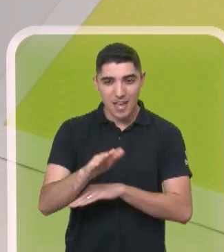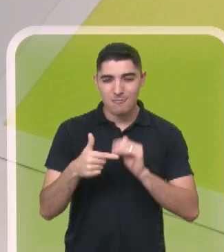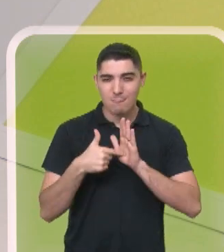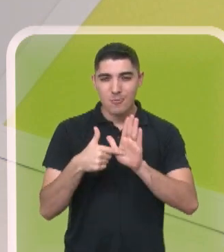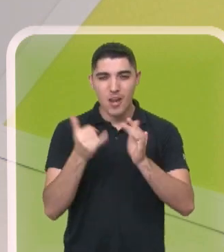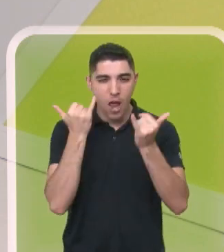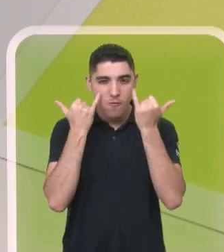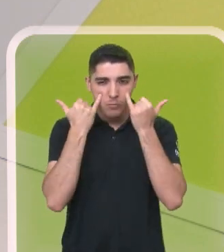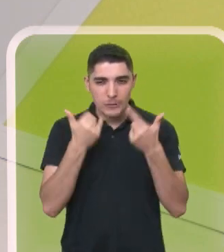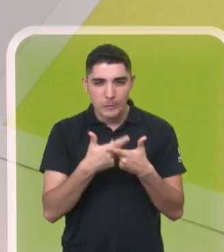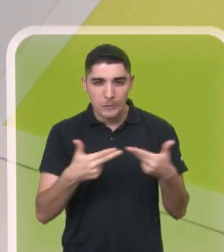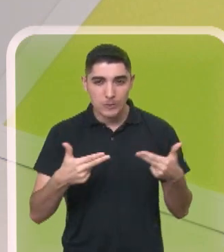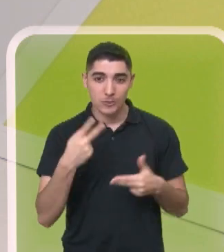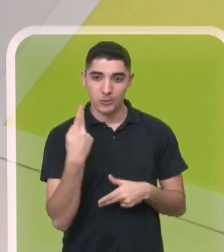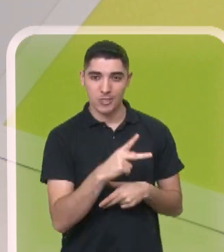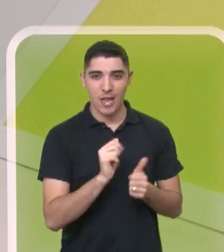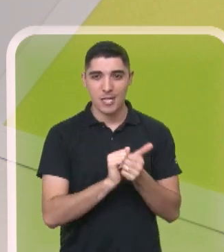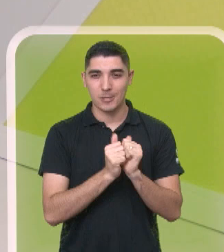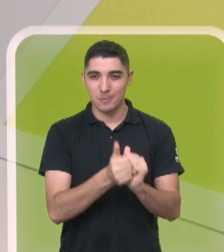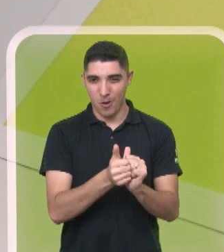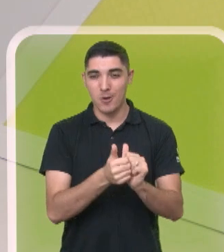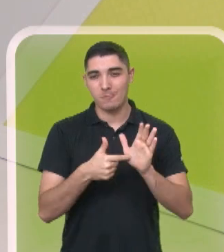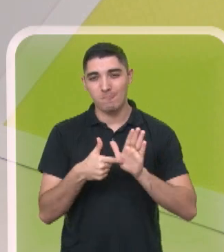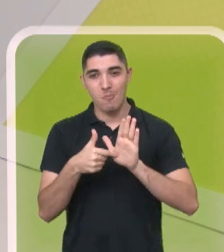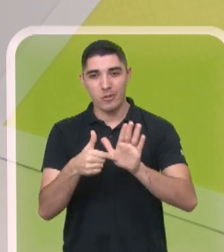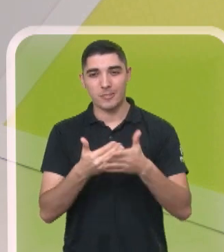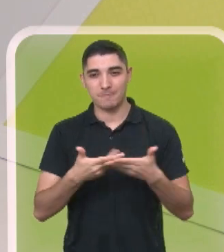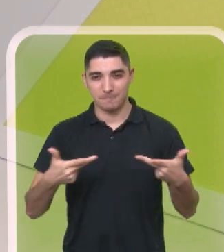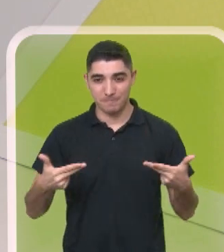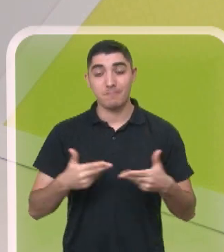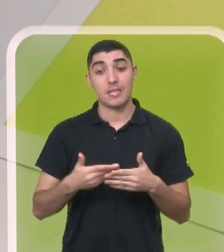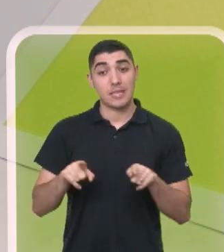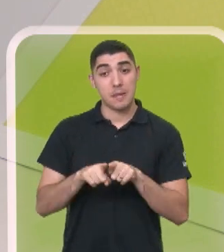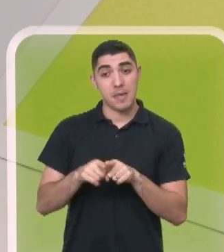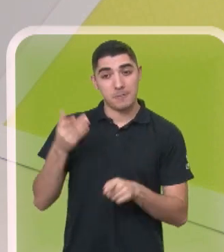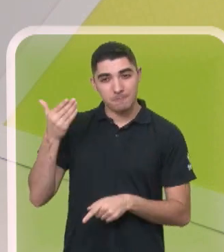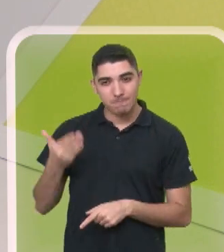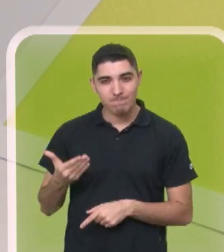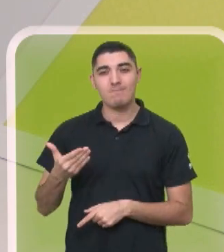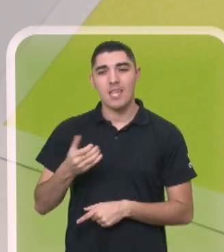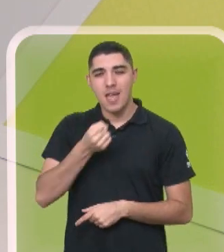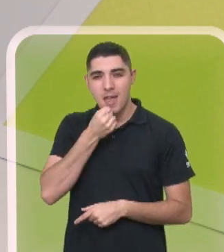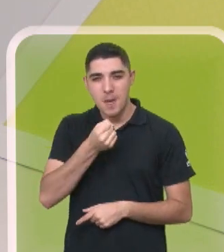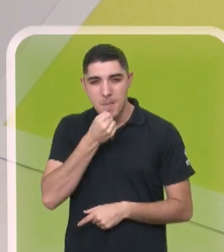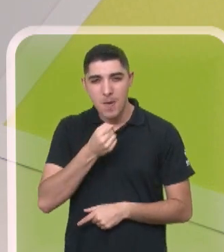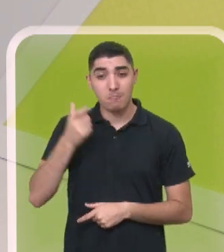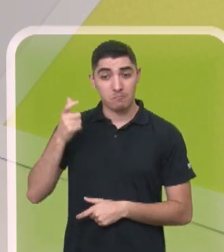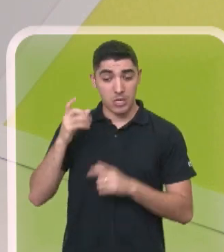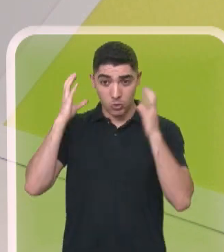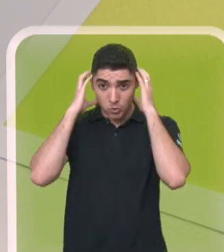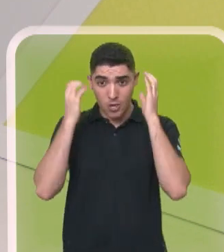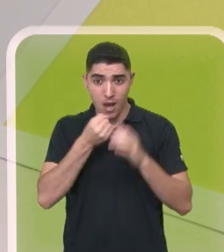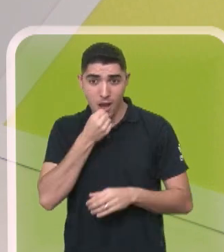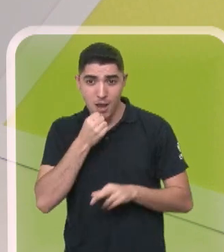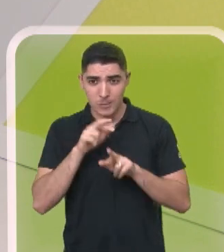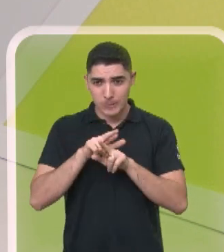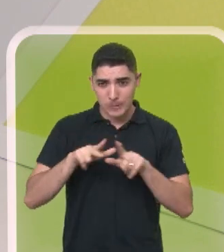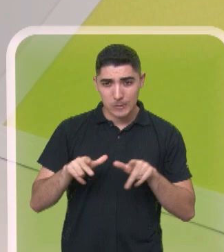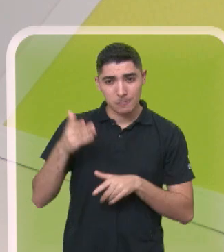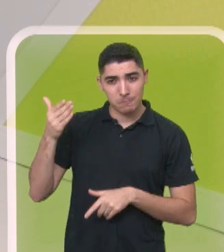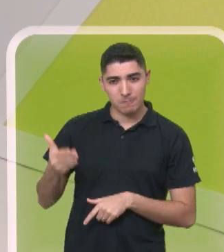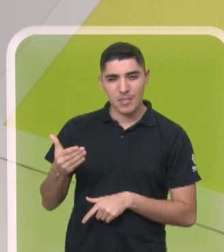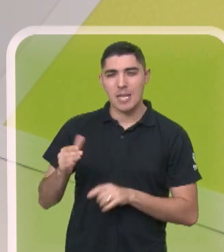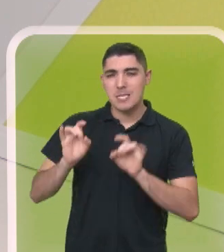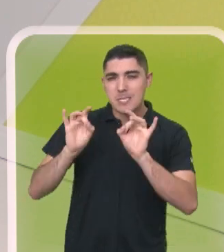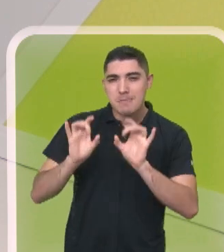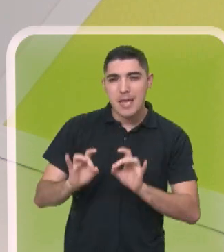as principais informações do esporte aqui da nossa cidade. Aqui comigo, ele, o repórter, o jornalista esportivo, o